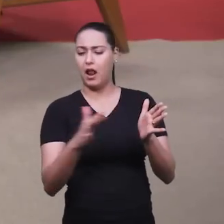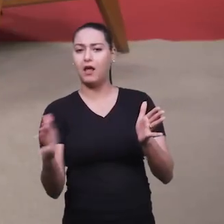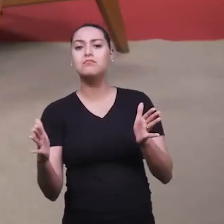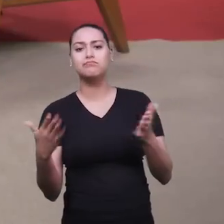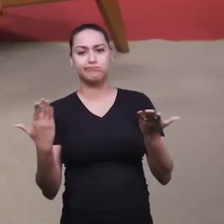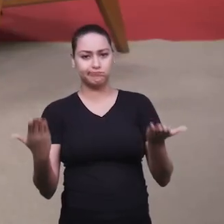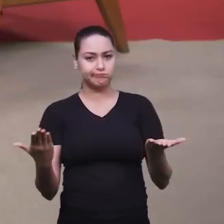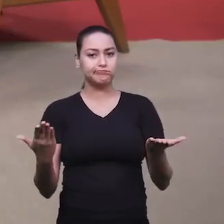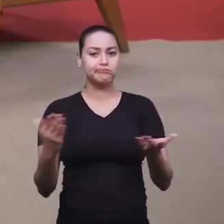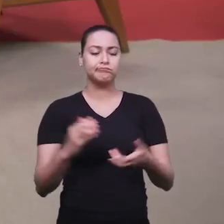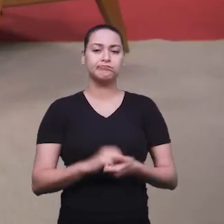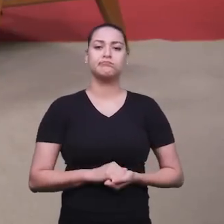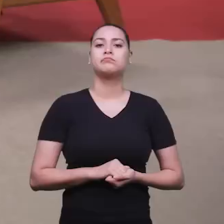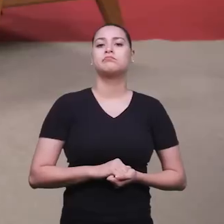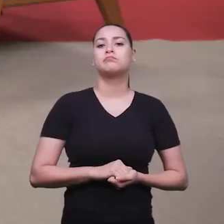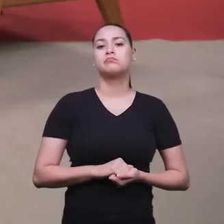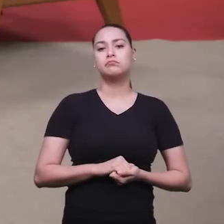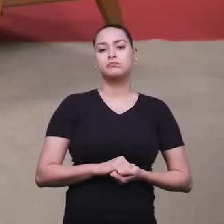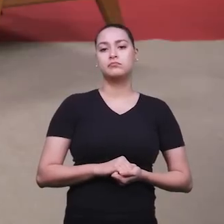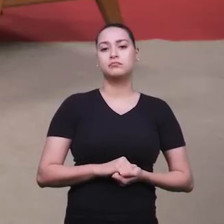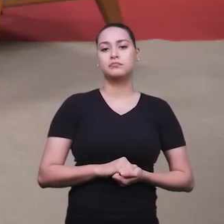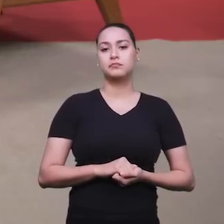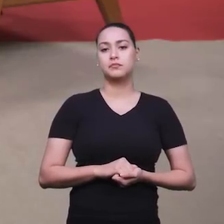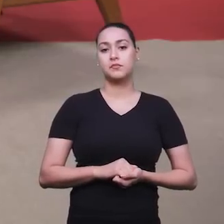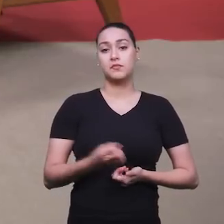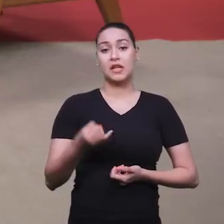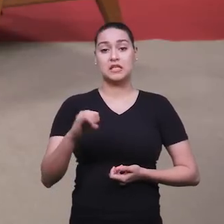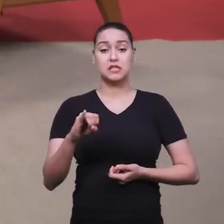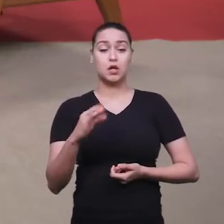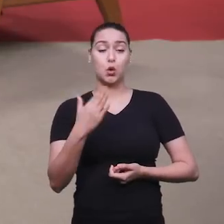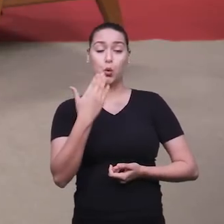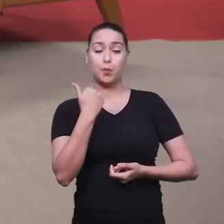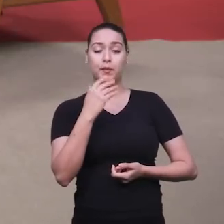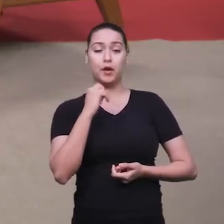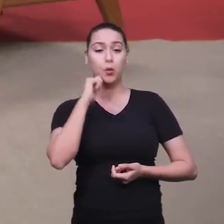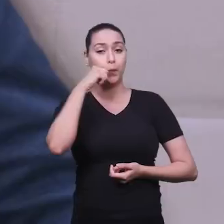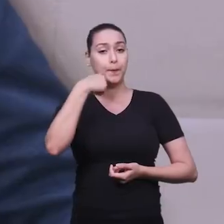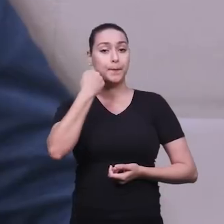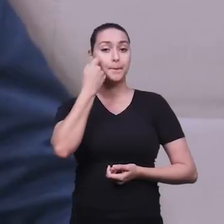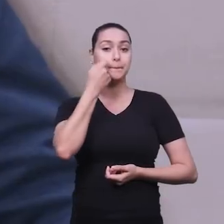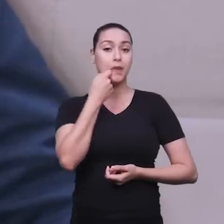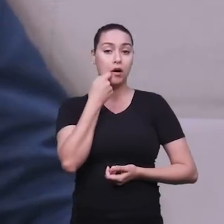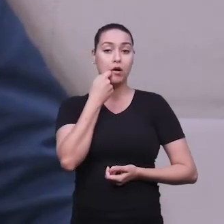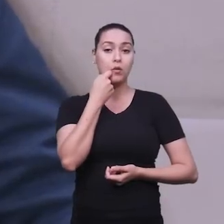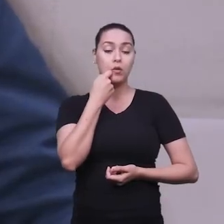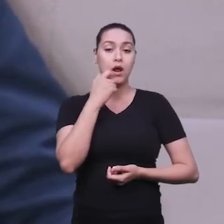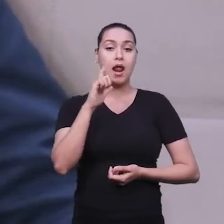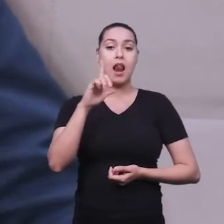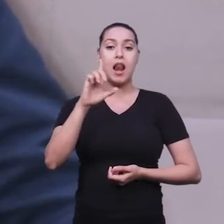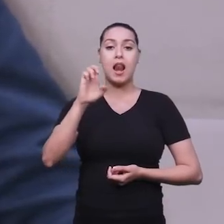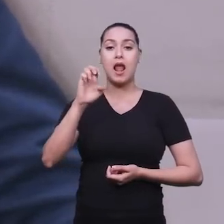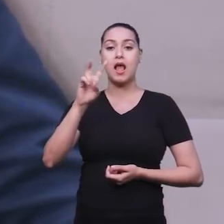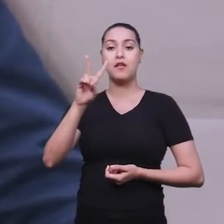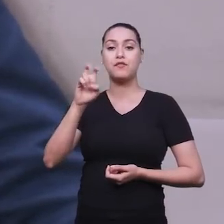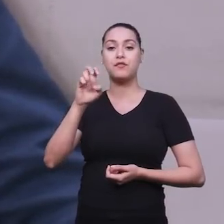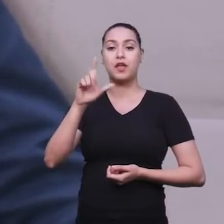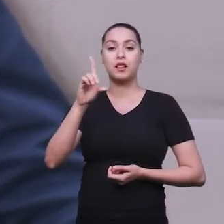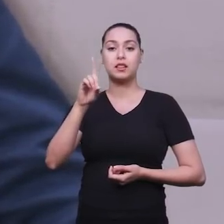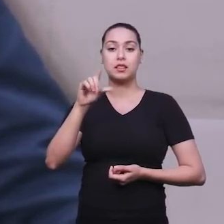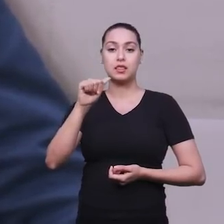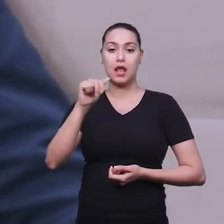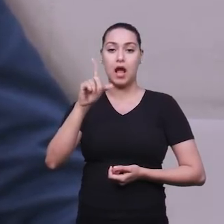com fermento. A sequência exatamente é essa, né? É o que comesse pão levedado ou com